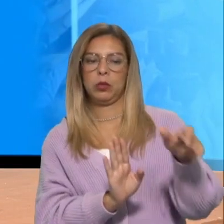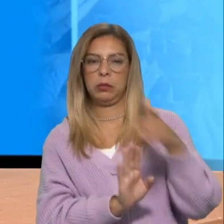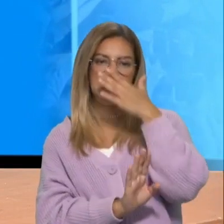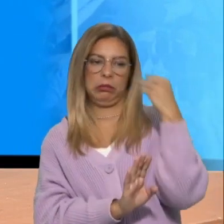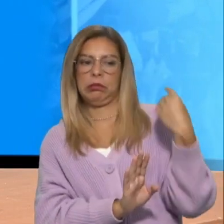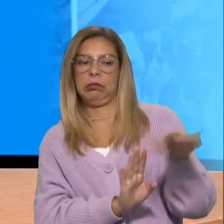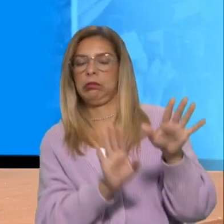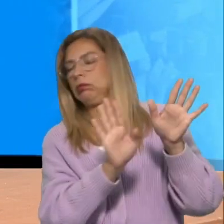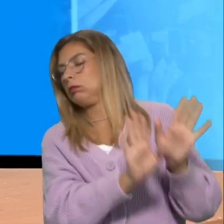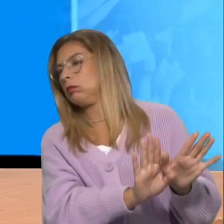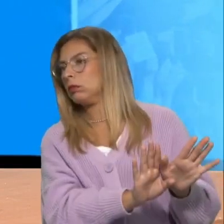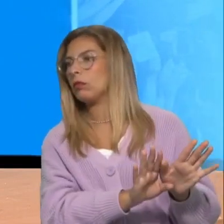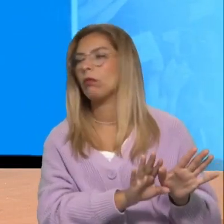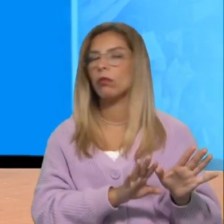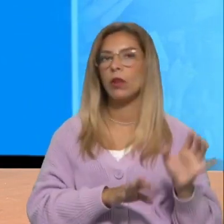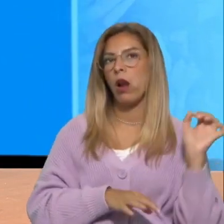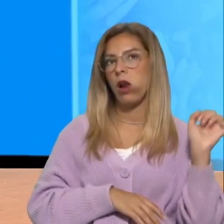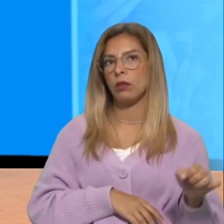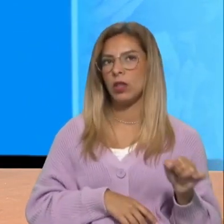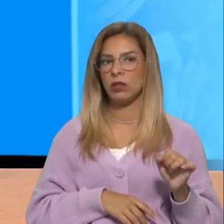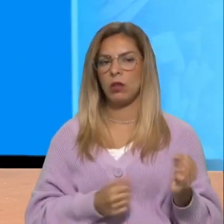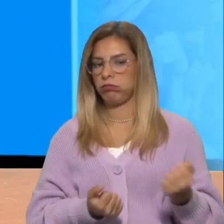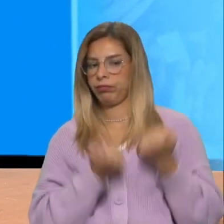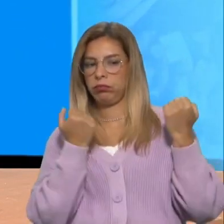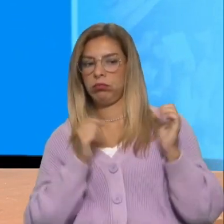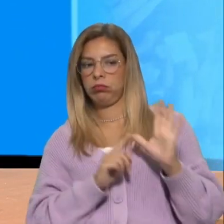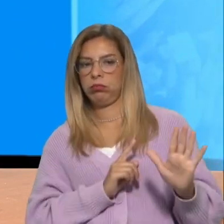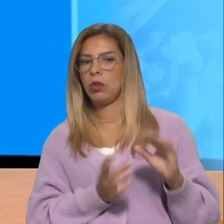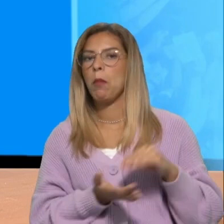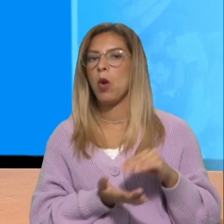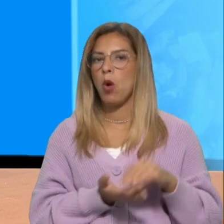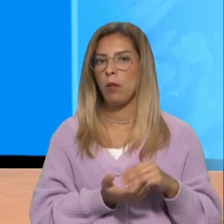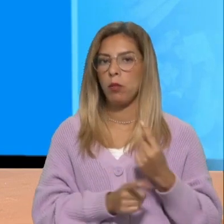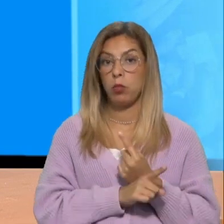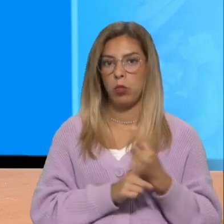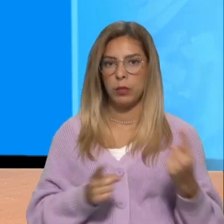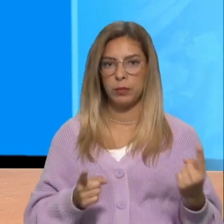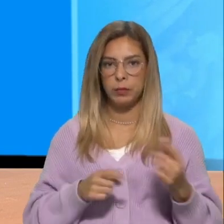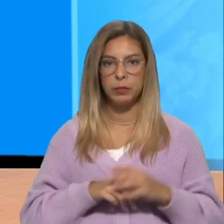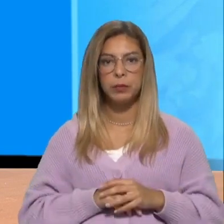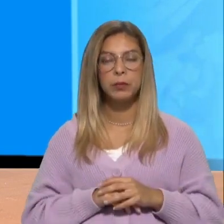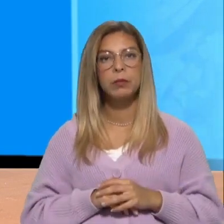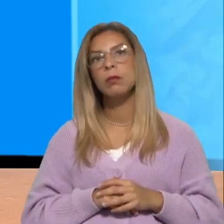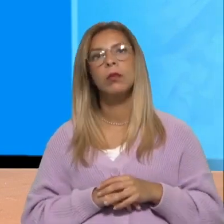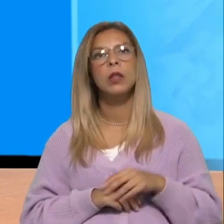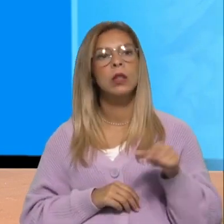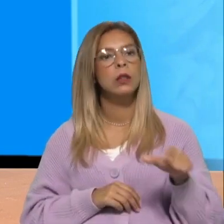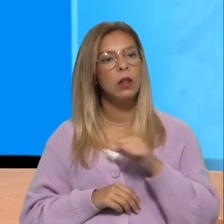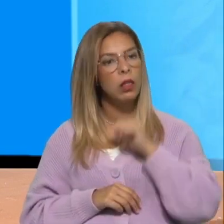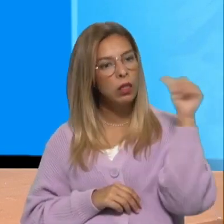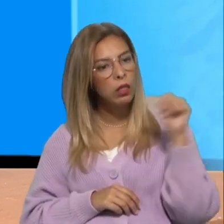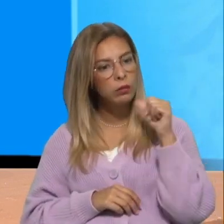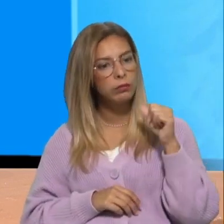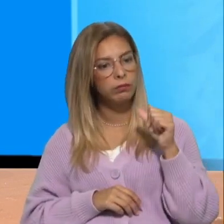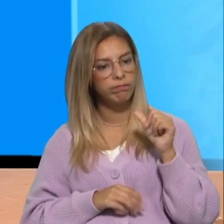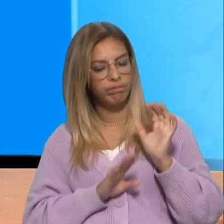desprezo, a recusa do pobre. Porquê? Ela diz que muitos casos que nós chamamos de xenofobia e